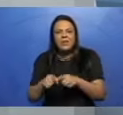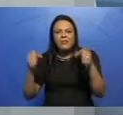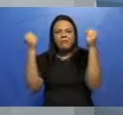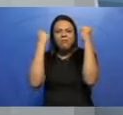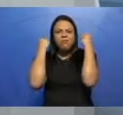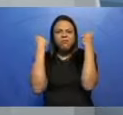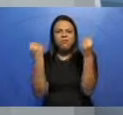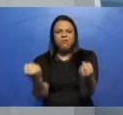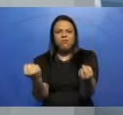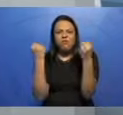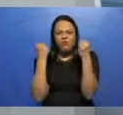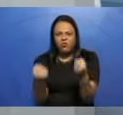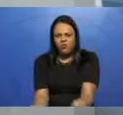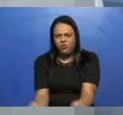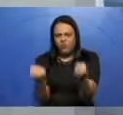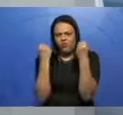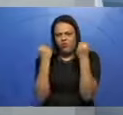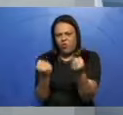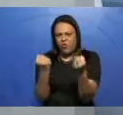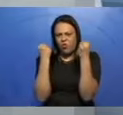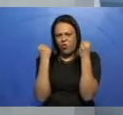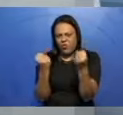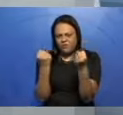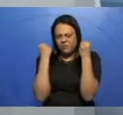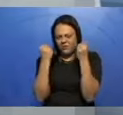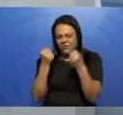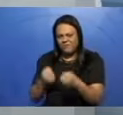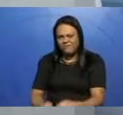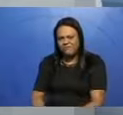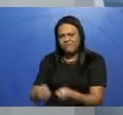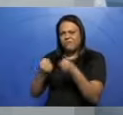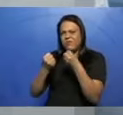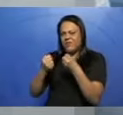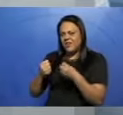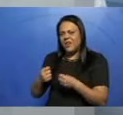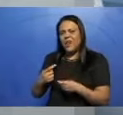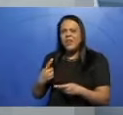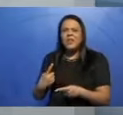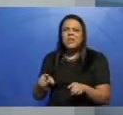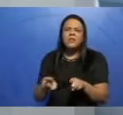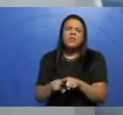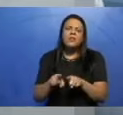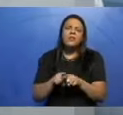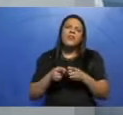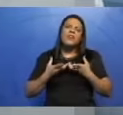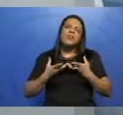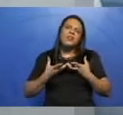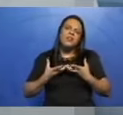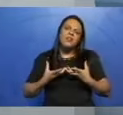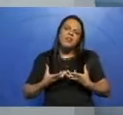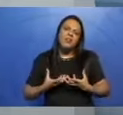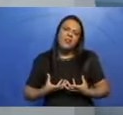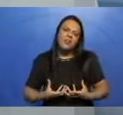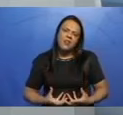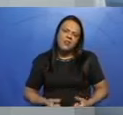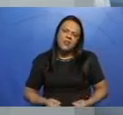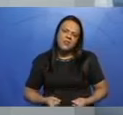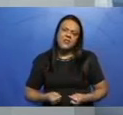ele realmente pega peso. E pesado porque é cansativo, né? No outro